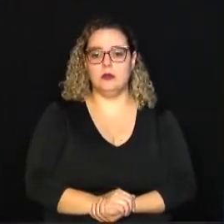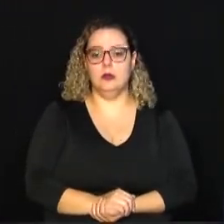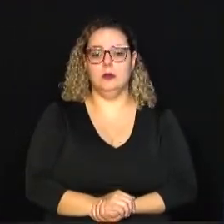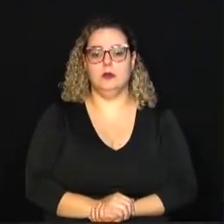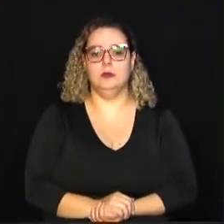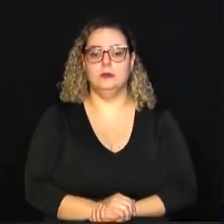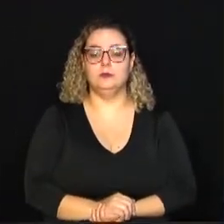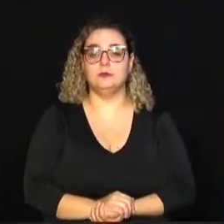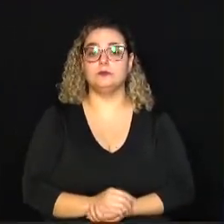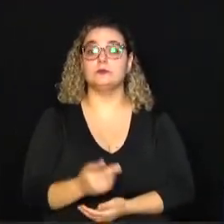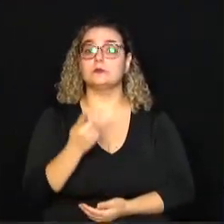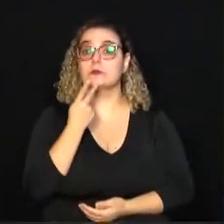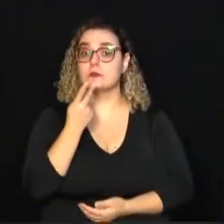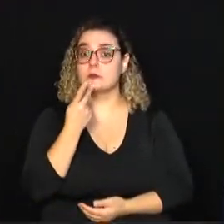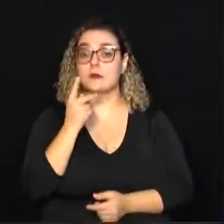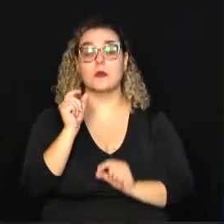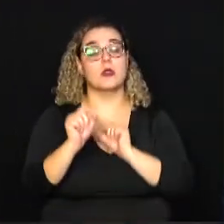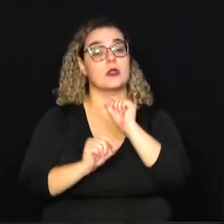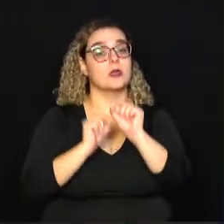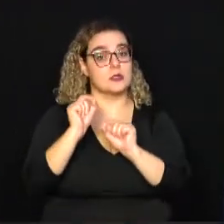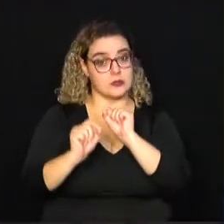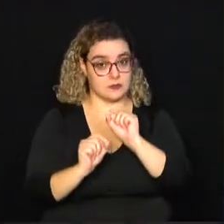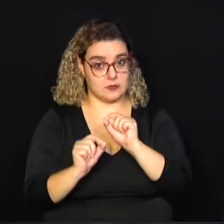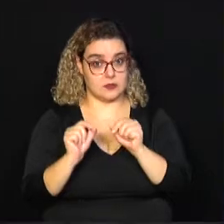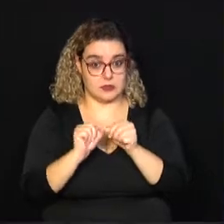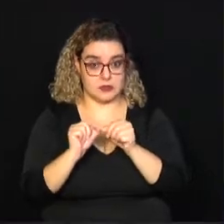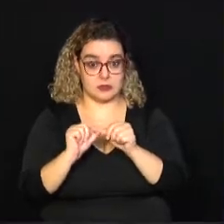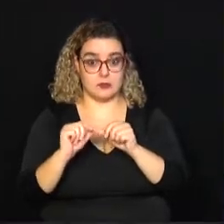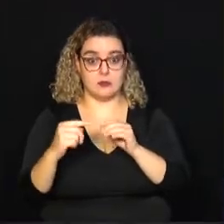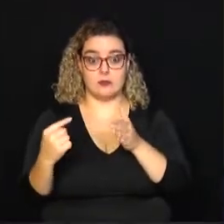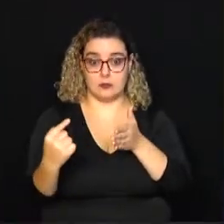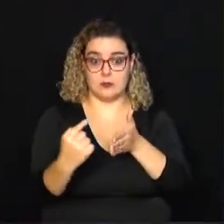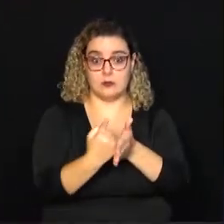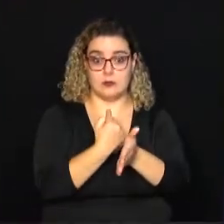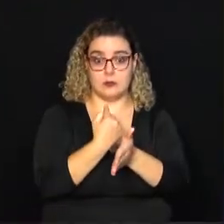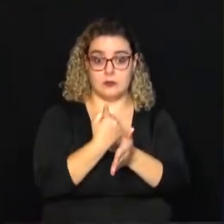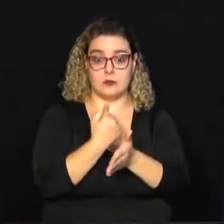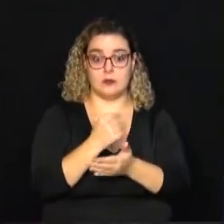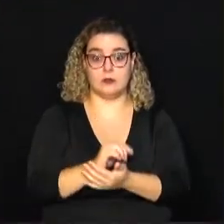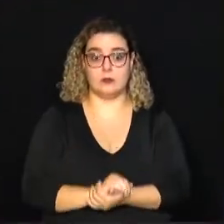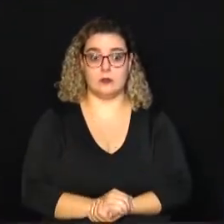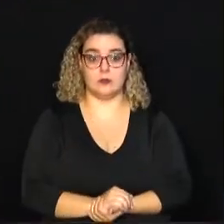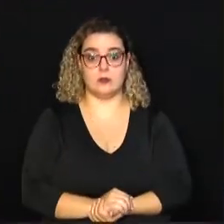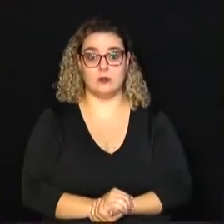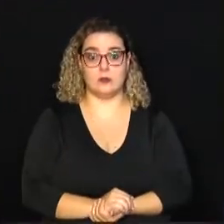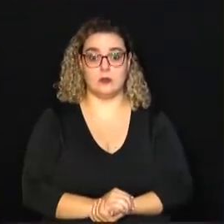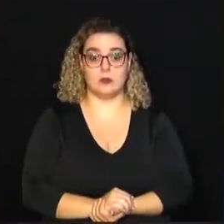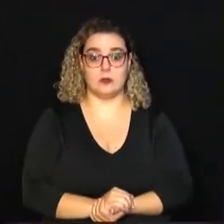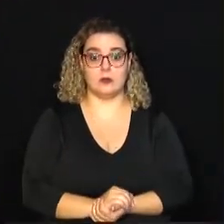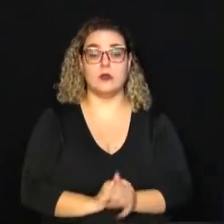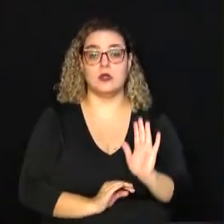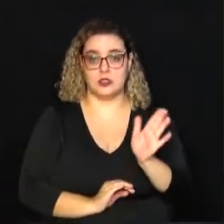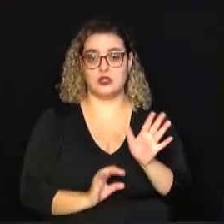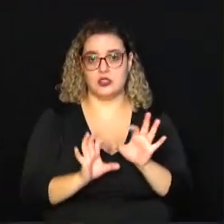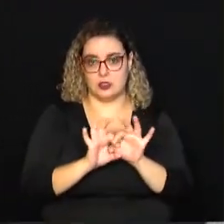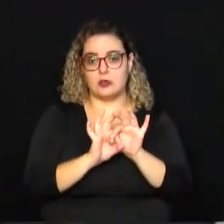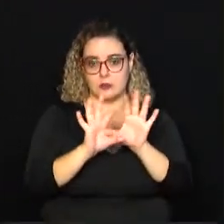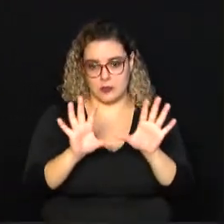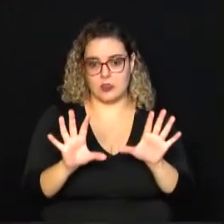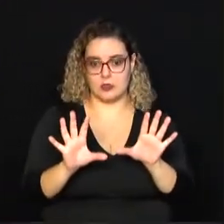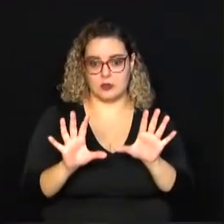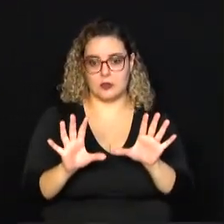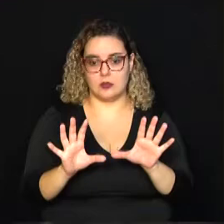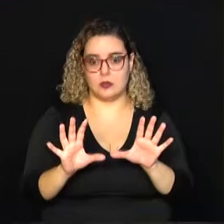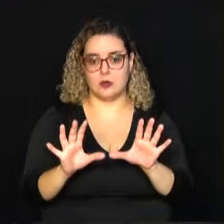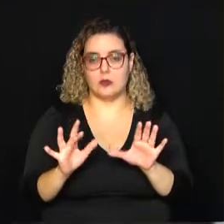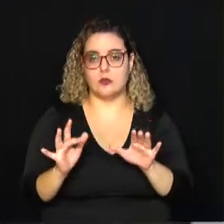Dizendo que quem quiser fazer perguntas, né? Acho que o pessoal da TV Câmara já disponibilizou aí os contatos,